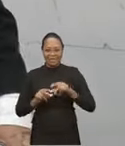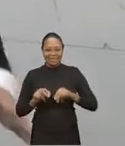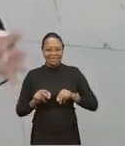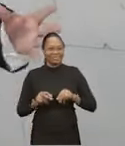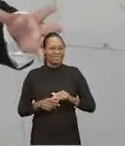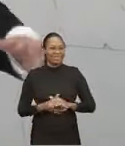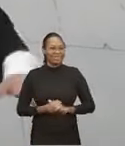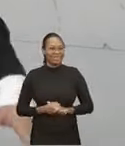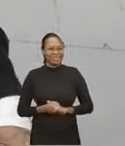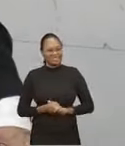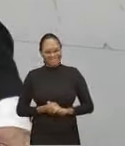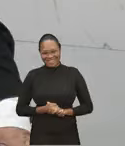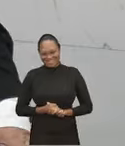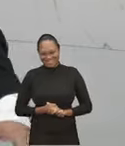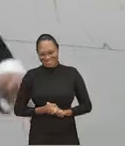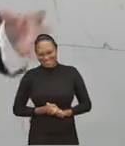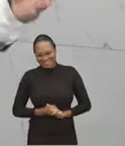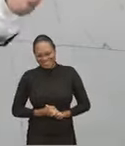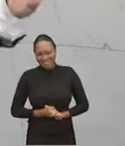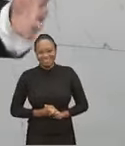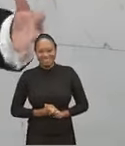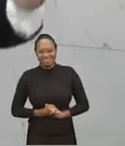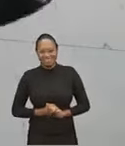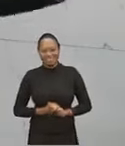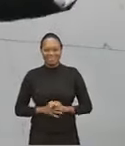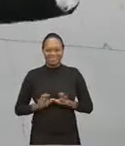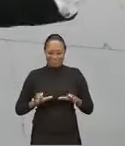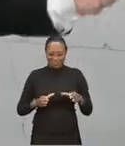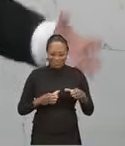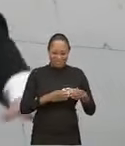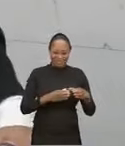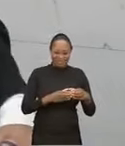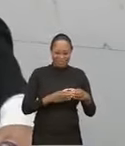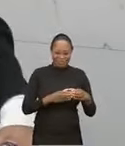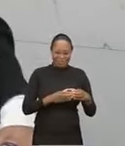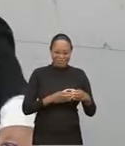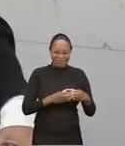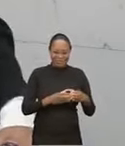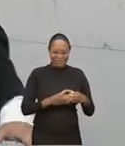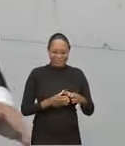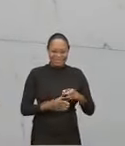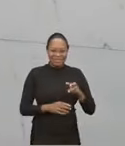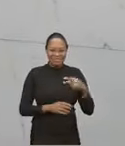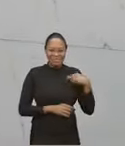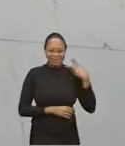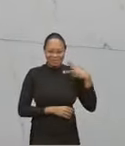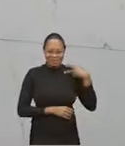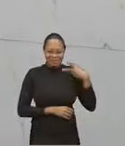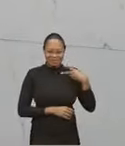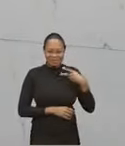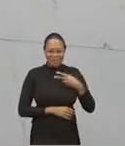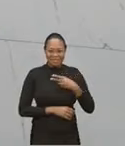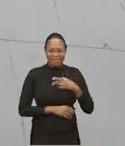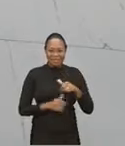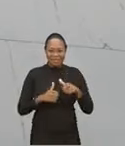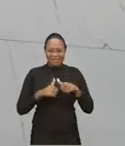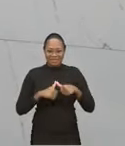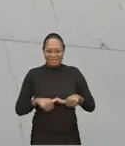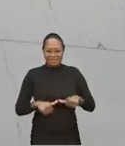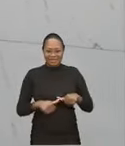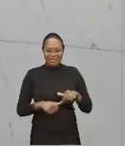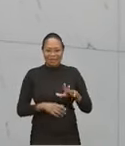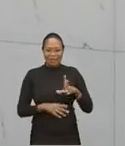vamos resolver os problemas. E a turma que está no governo, eu até sou solidário aos vereadores, que fica nessa sensação de